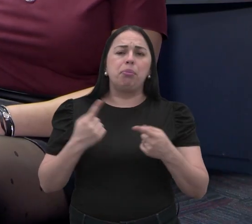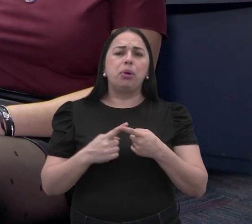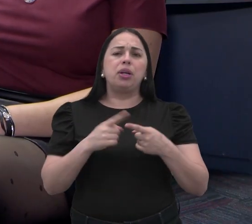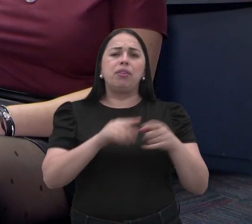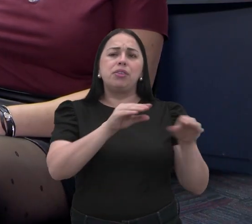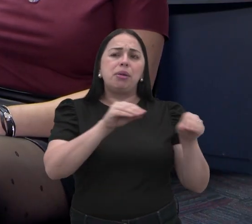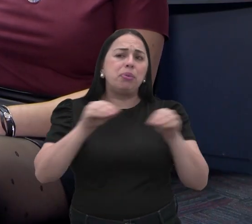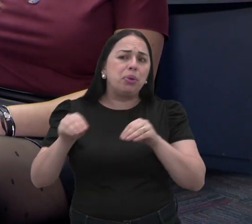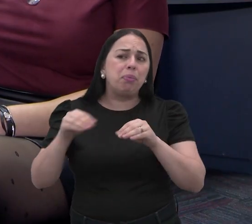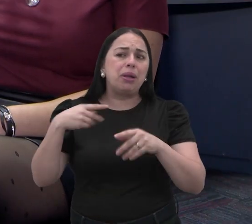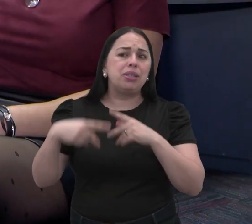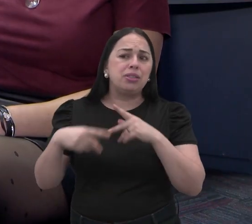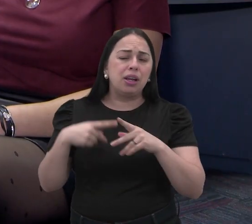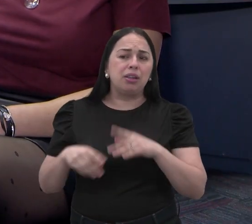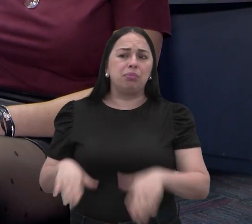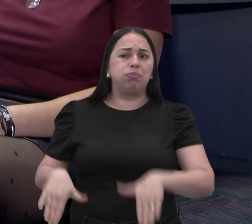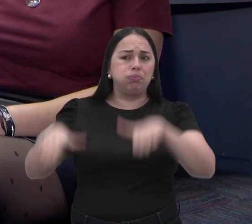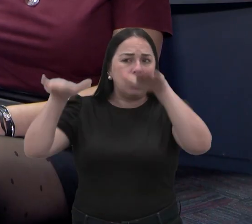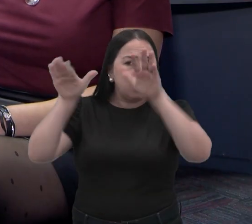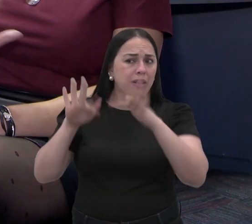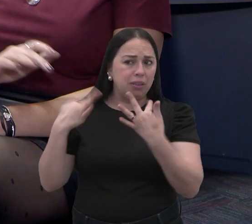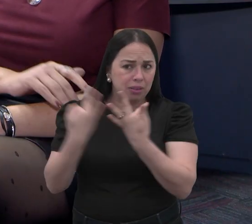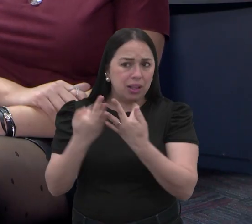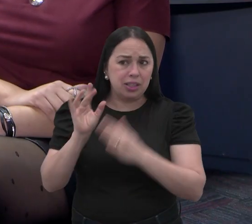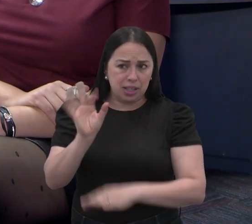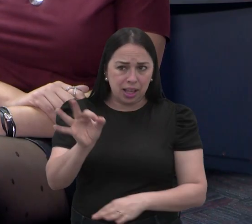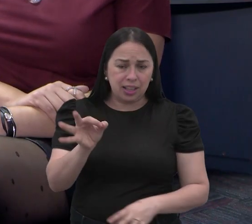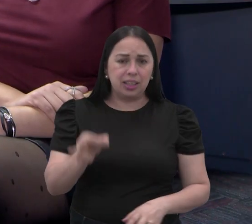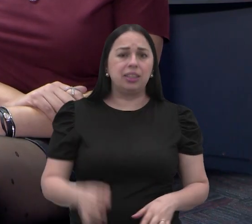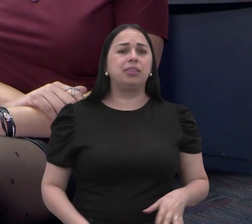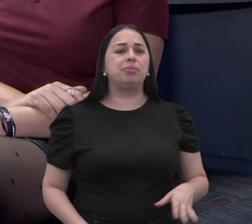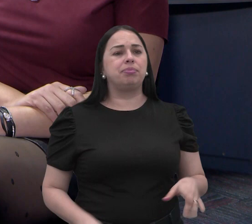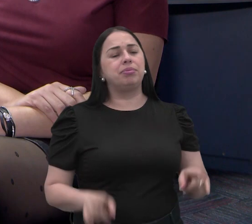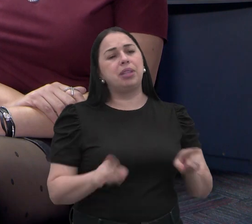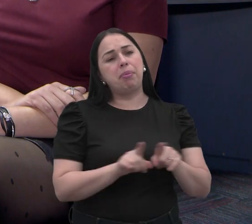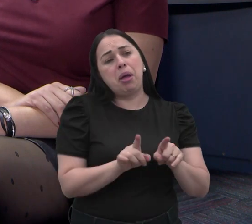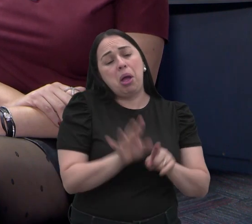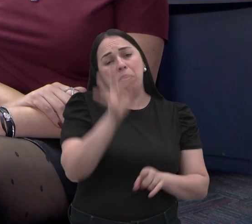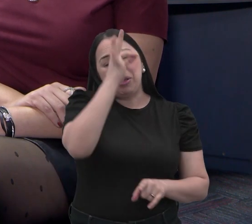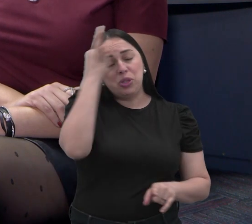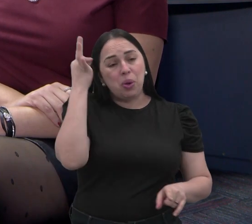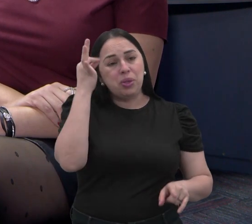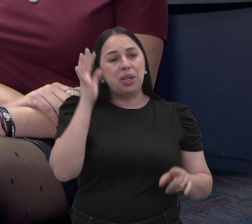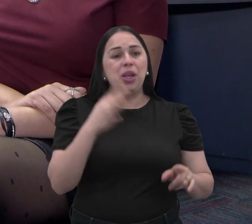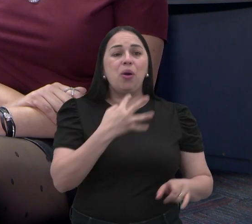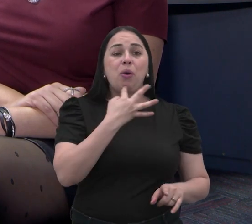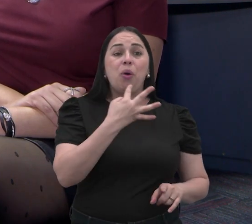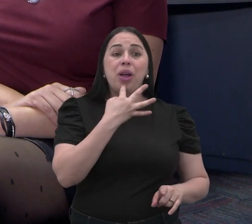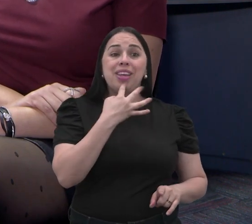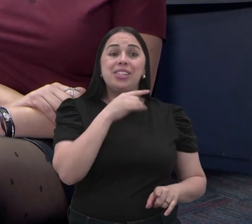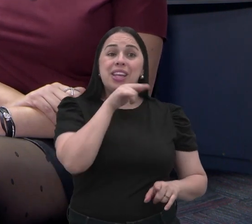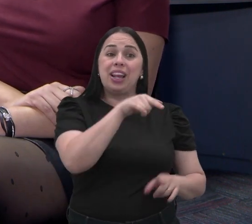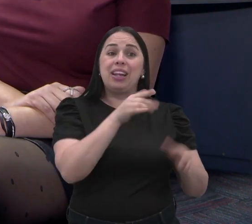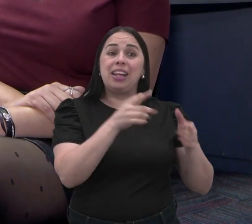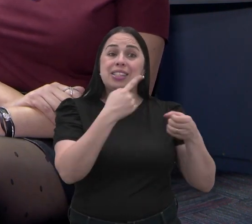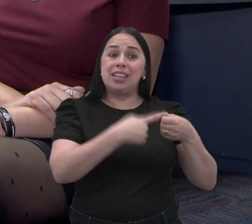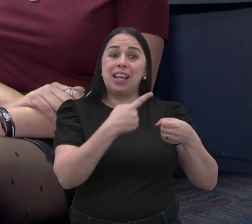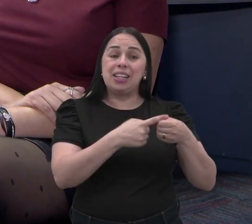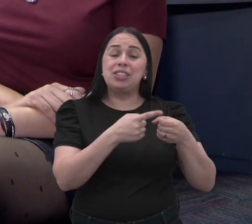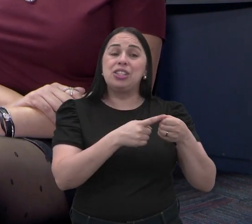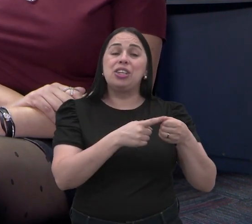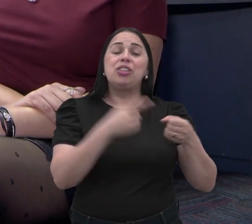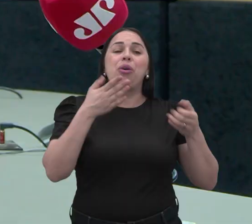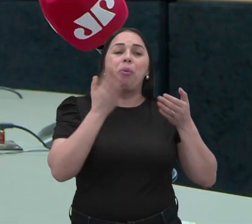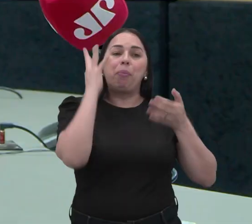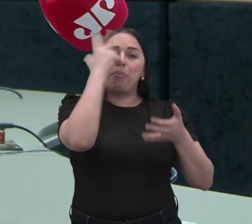cá menino, e aí você criou e fez família aqui, né, na cidade. É outra coincidência da vida. Eu a conheci em Barra Bonita. Em Barra